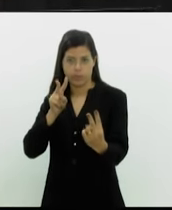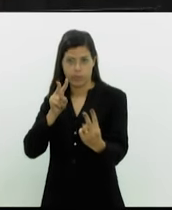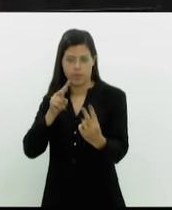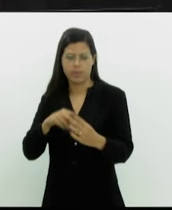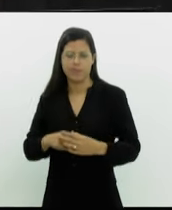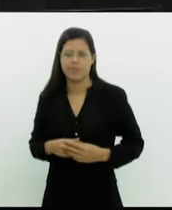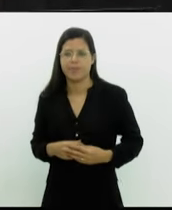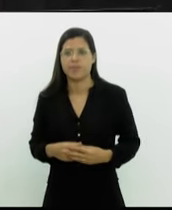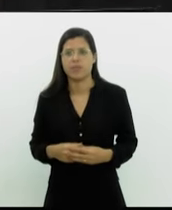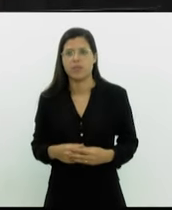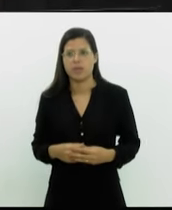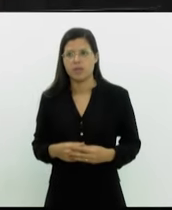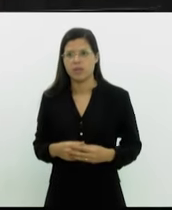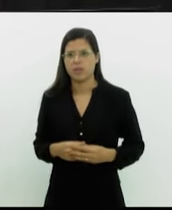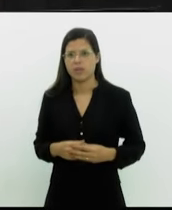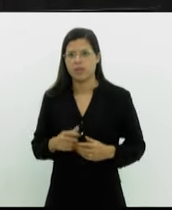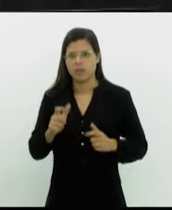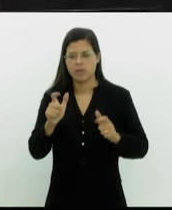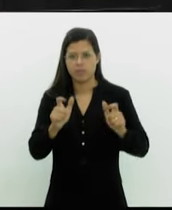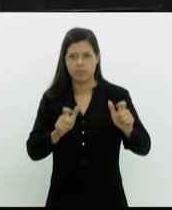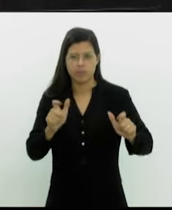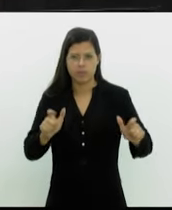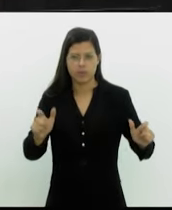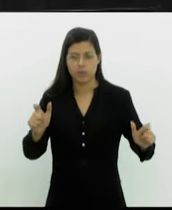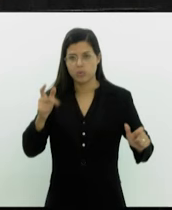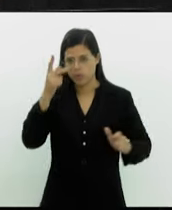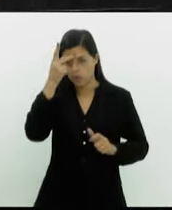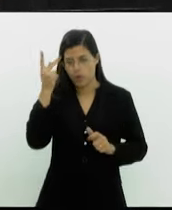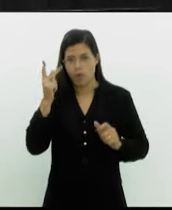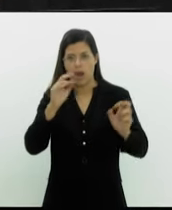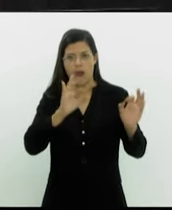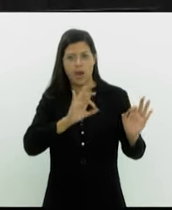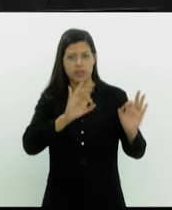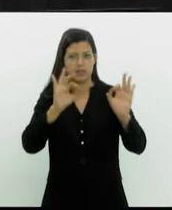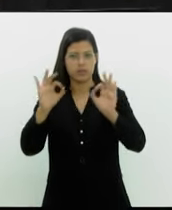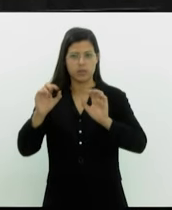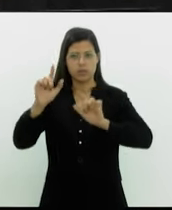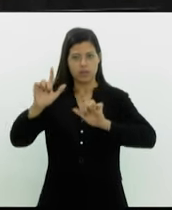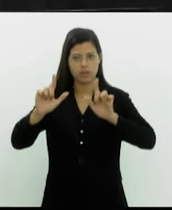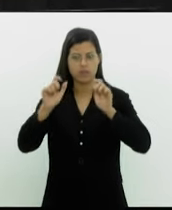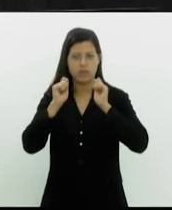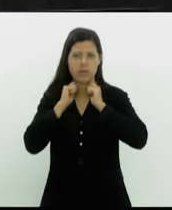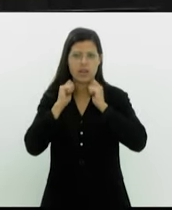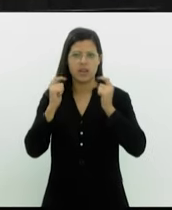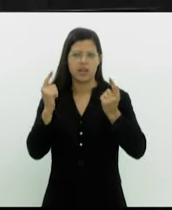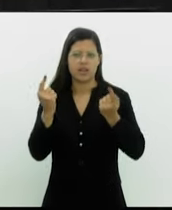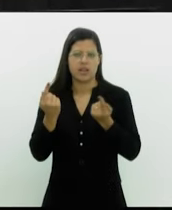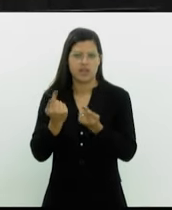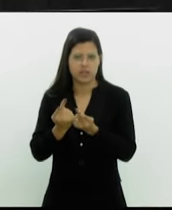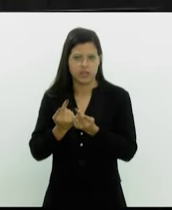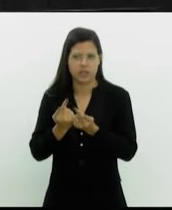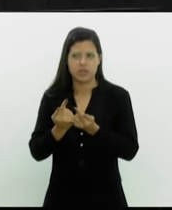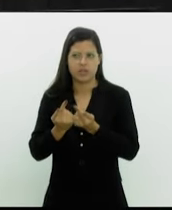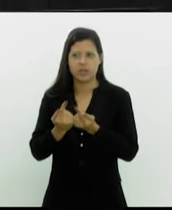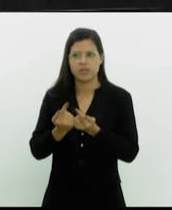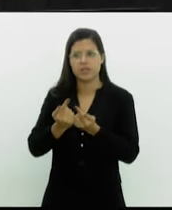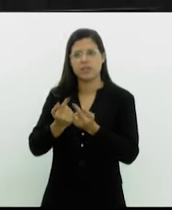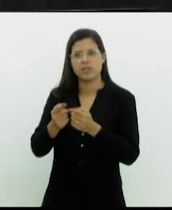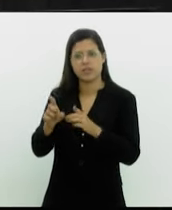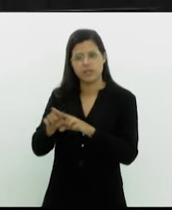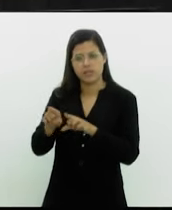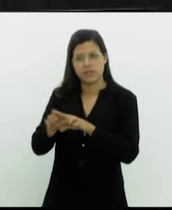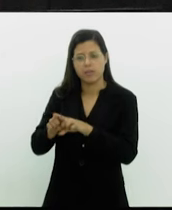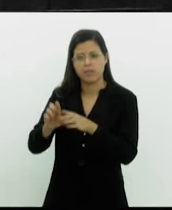remota, senhoras e senhores telespectadores da TV Alerj e